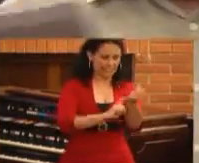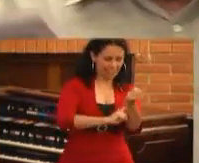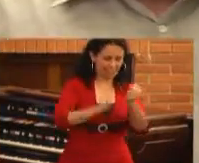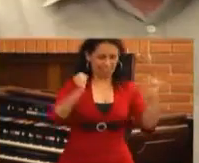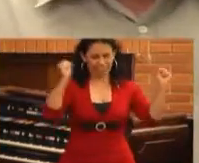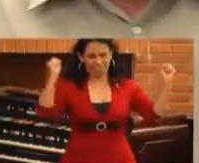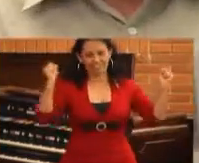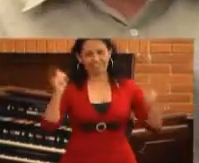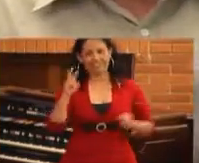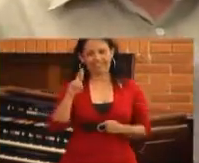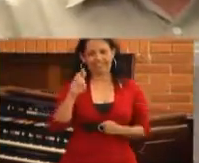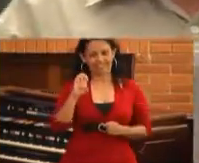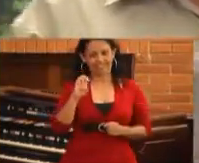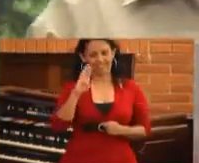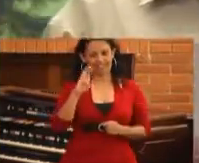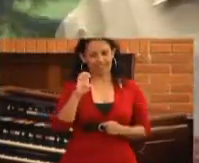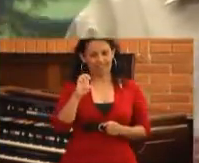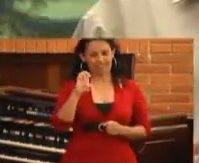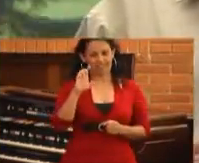Eu tenho aqui